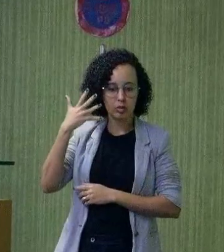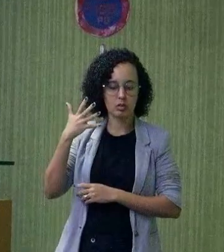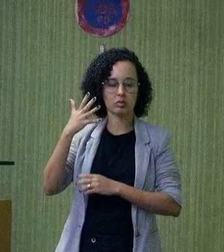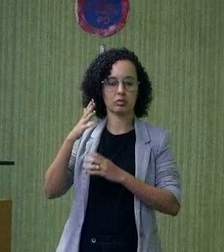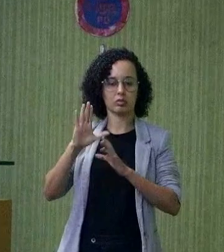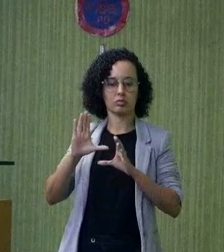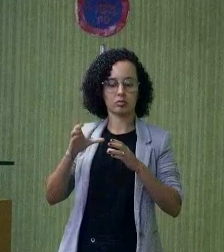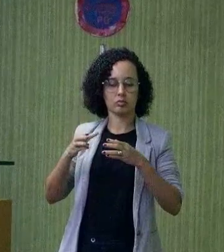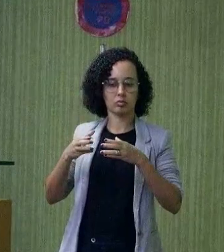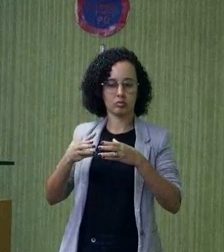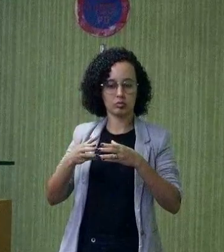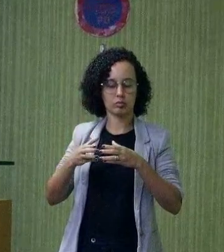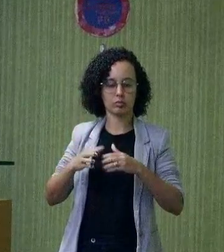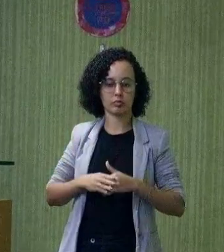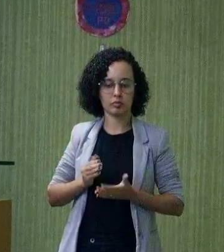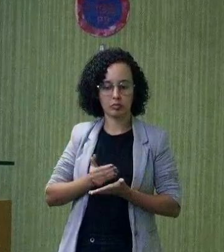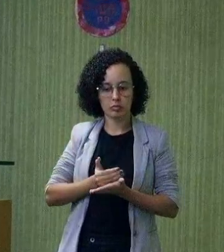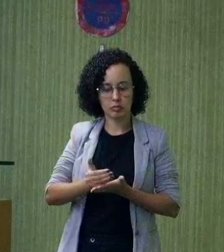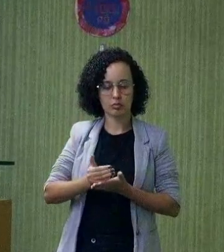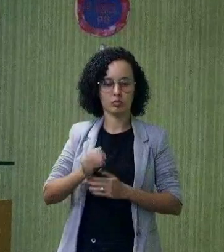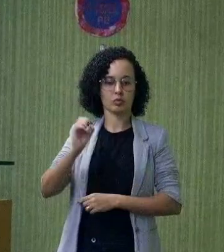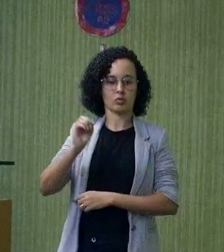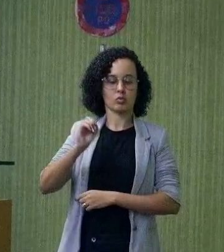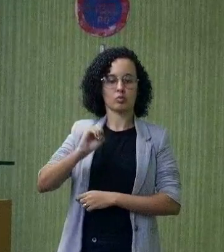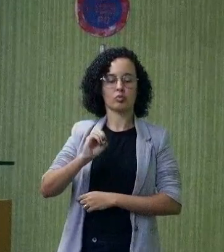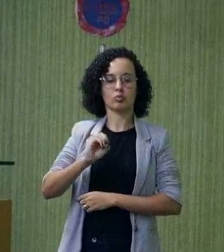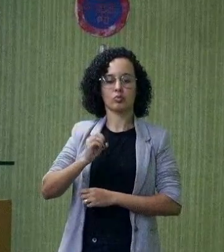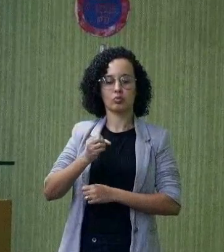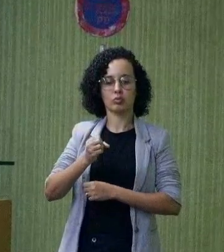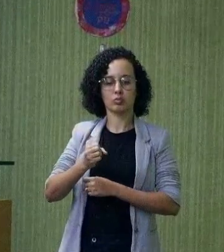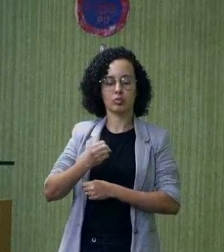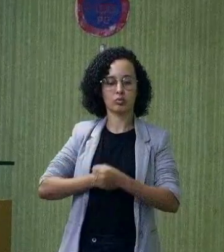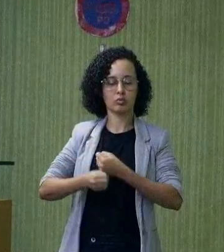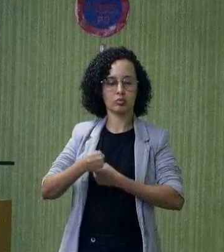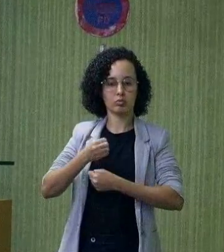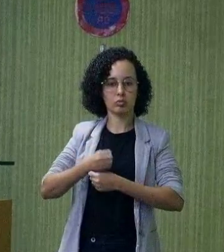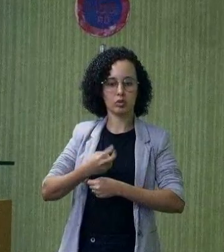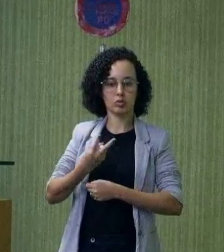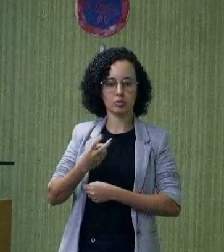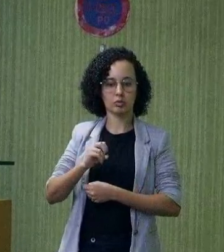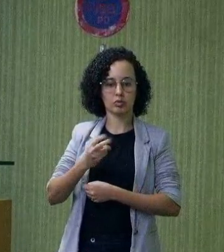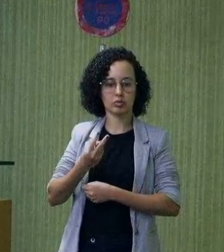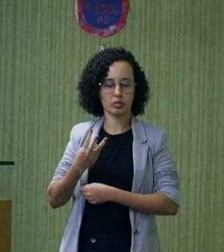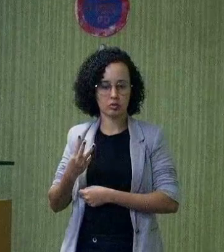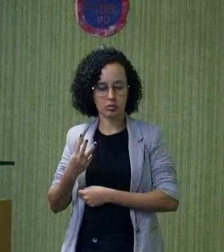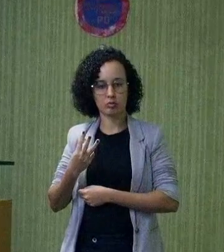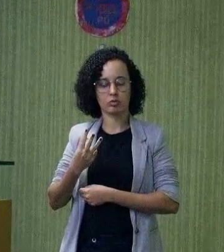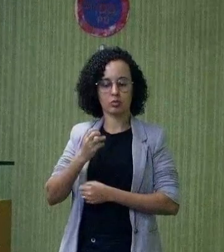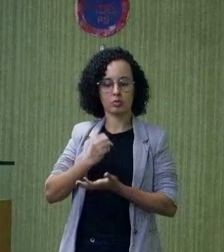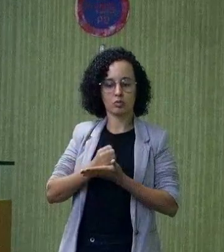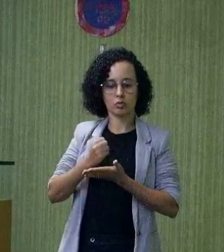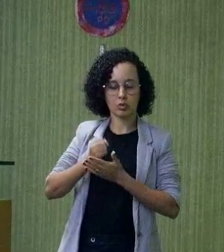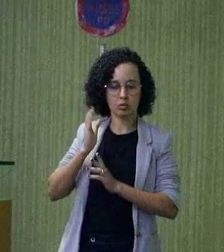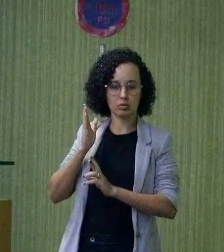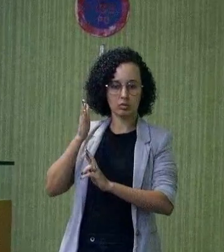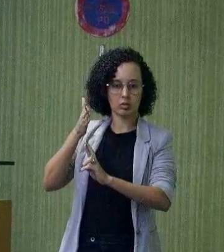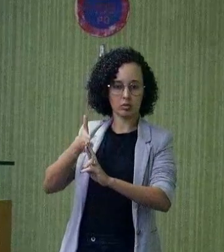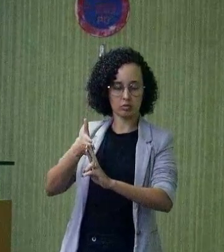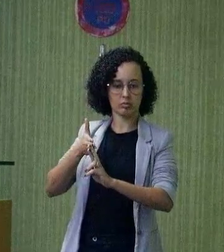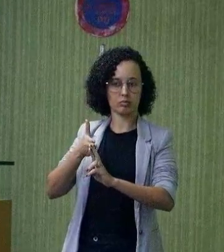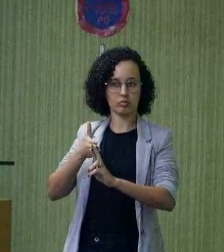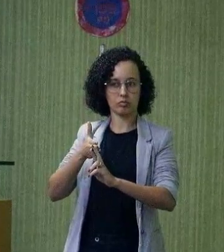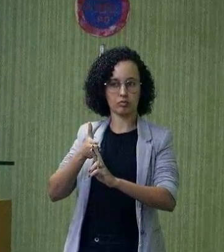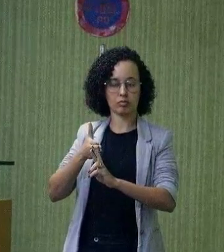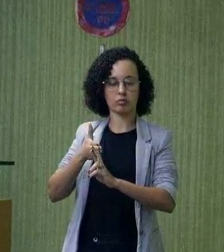iniciou emem outubro de 2023 através de um documento eh de referência para os debates